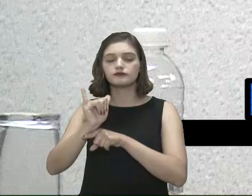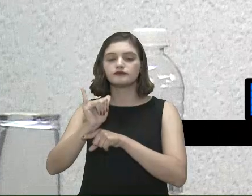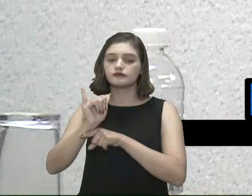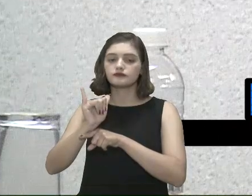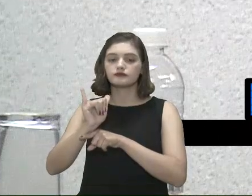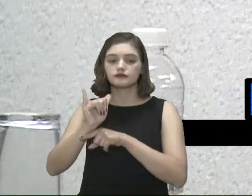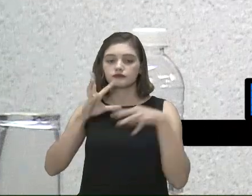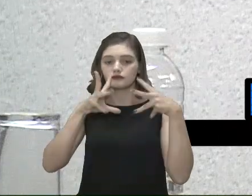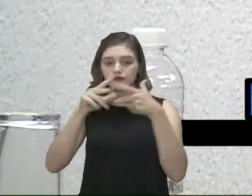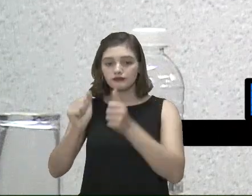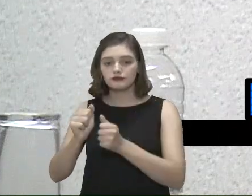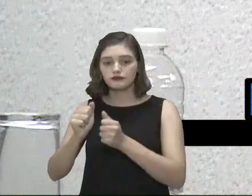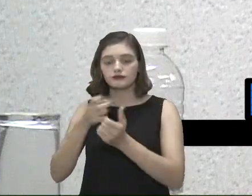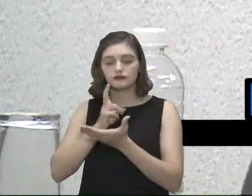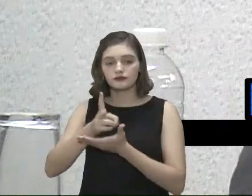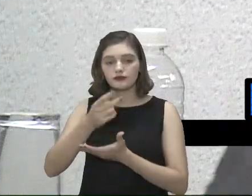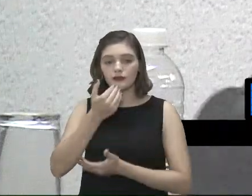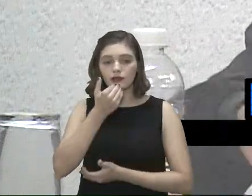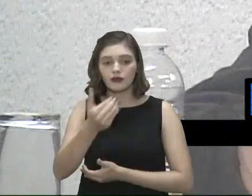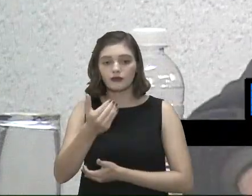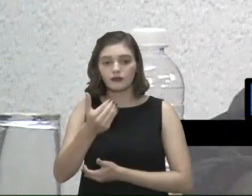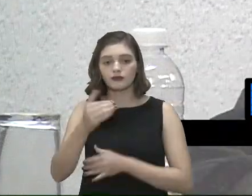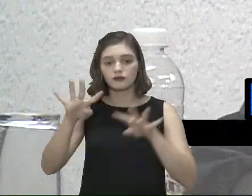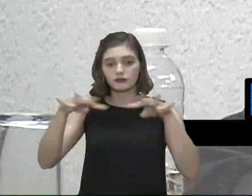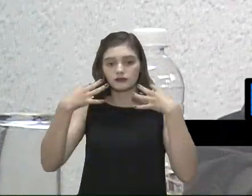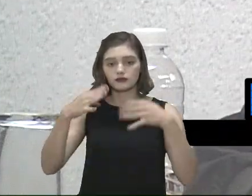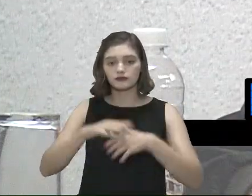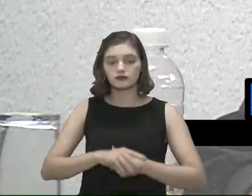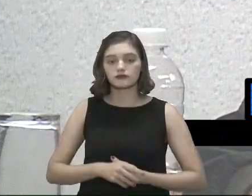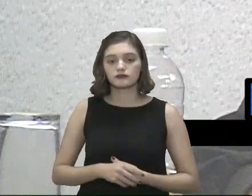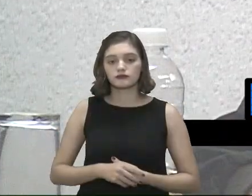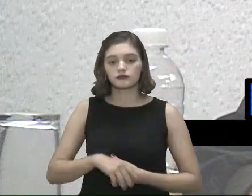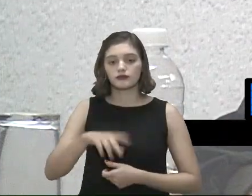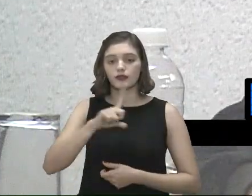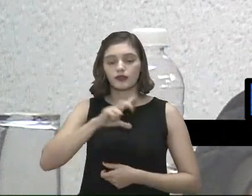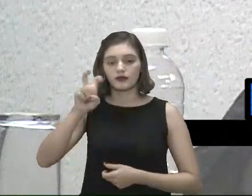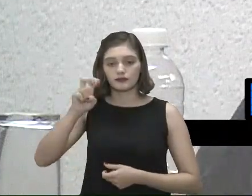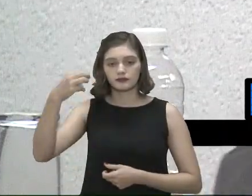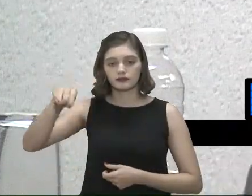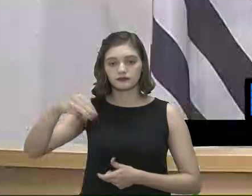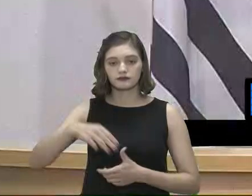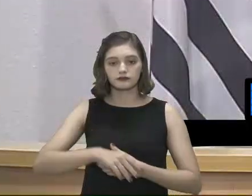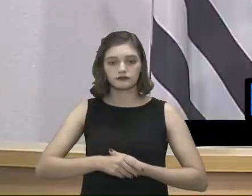registrado para todos sempre, eu peço essa atenção. Tem 5 minutos para fala.